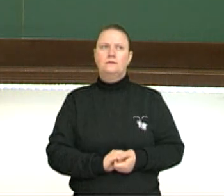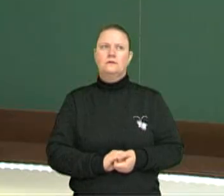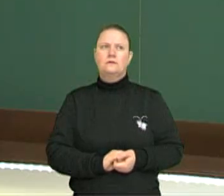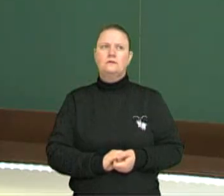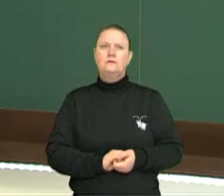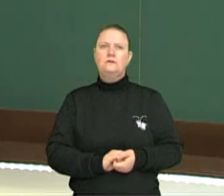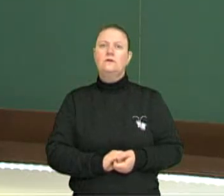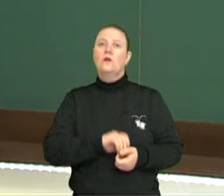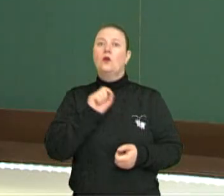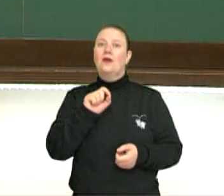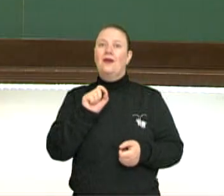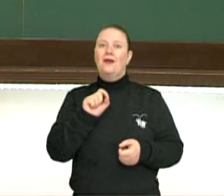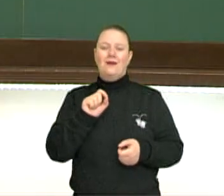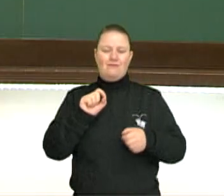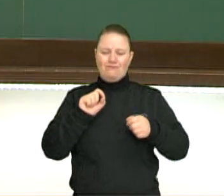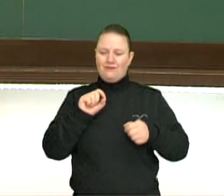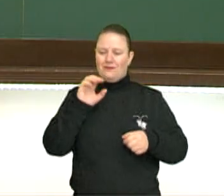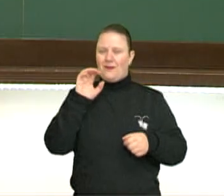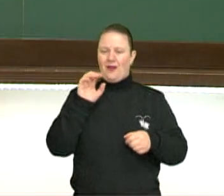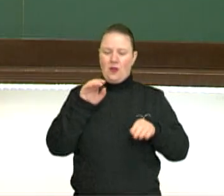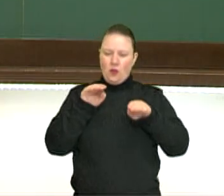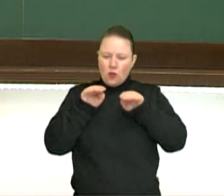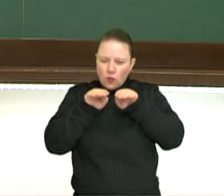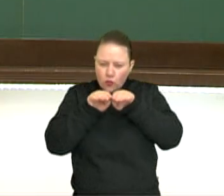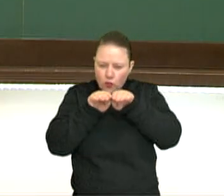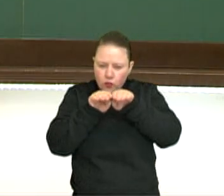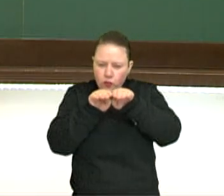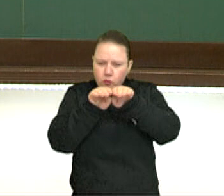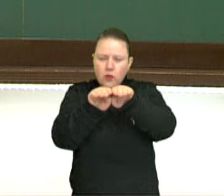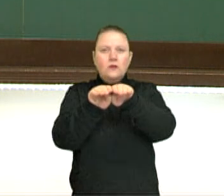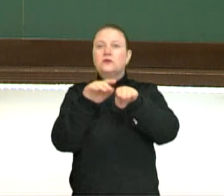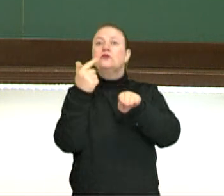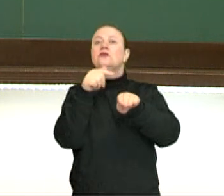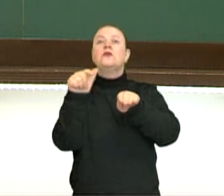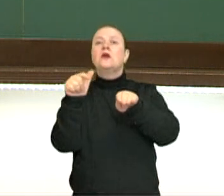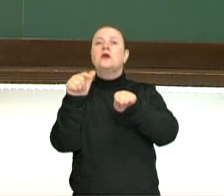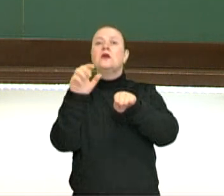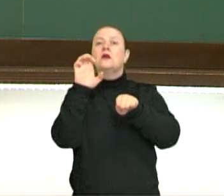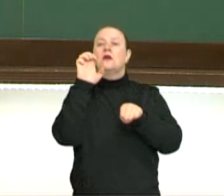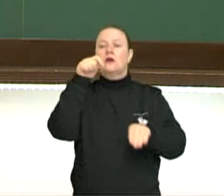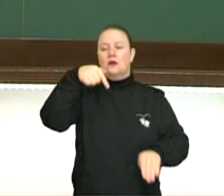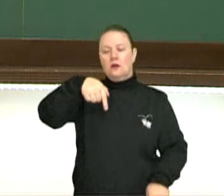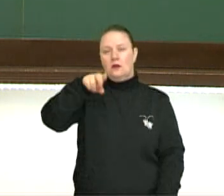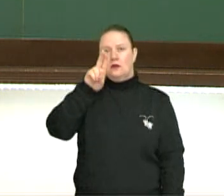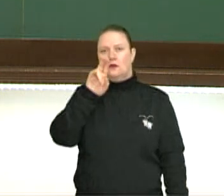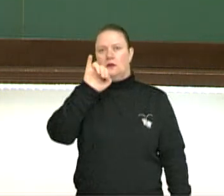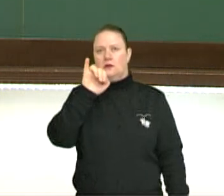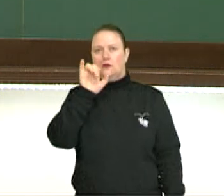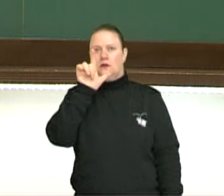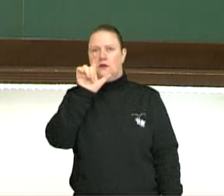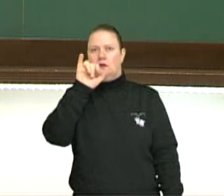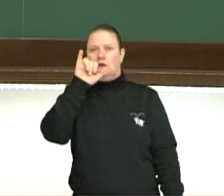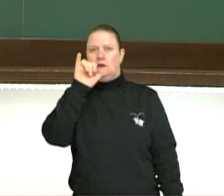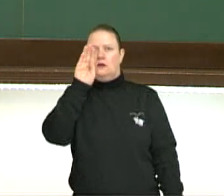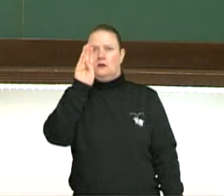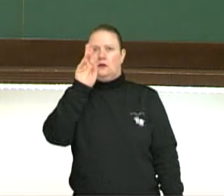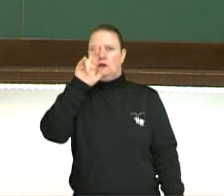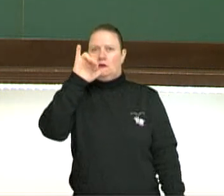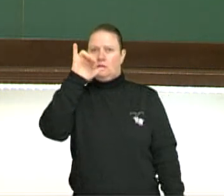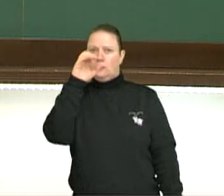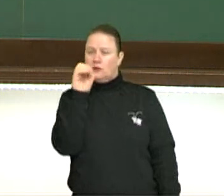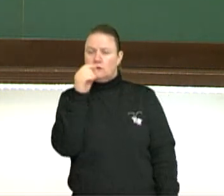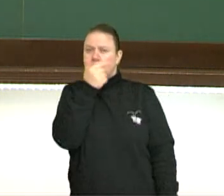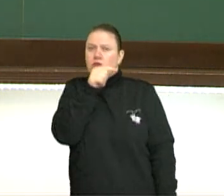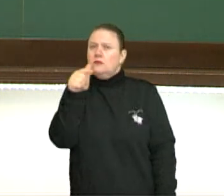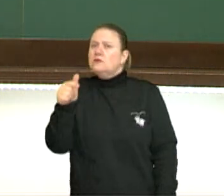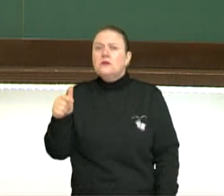situação de equilíbrio, porque precisa ter uma trajetória reta para isso. E como é uma trajetória circular, infelizmente não vai rolar. Certo? Então tem